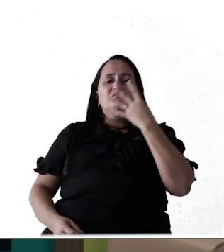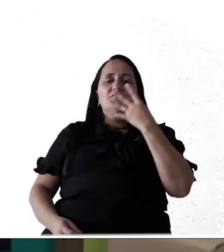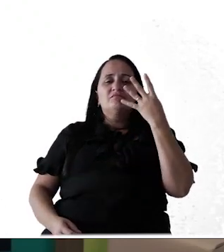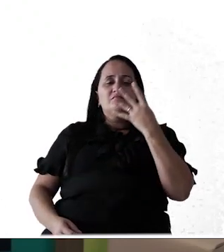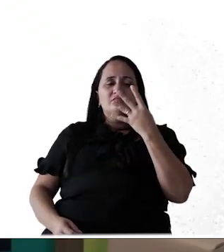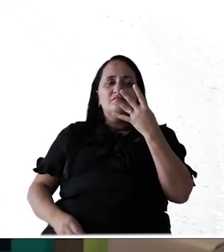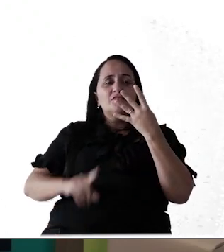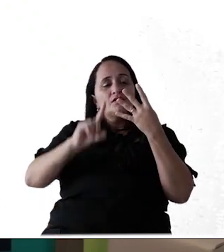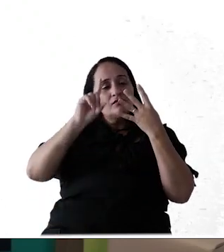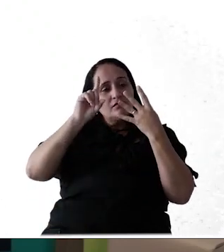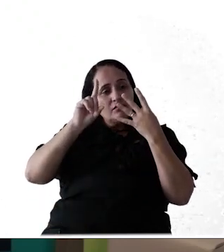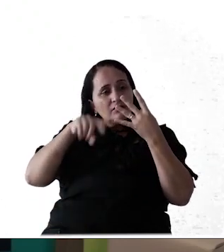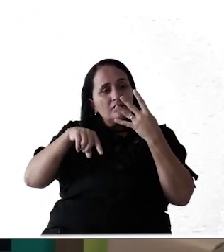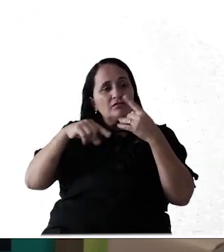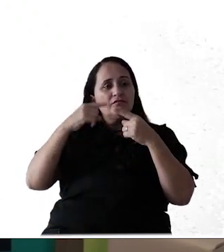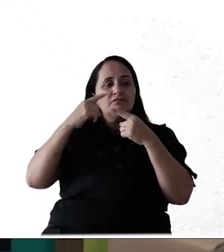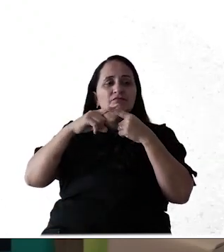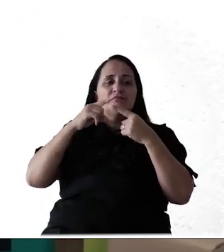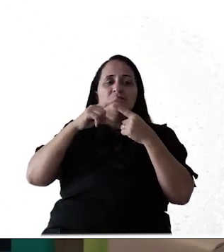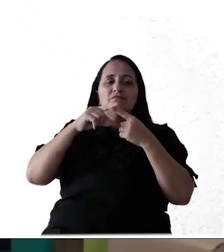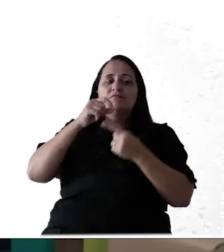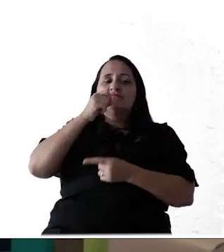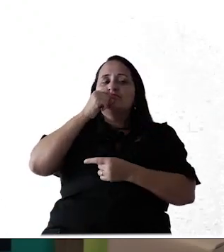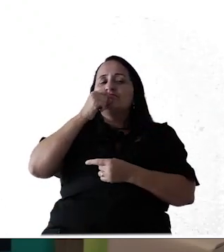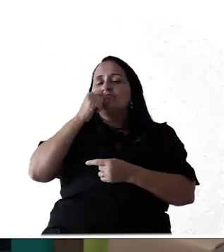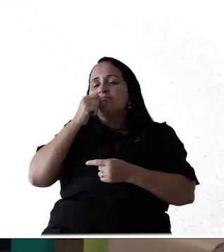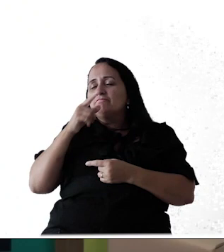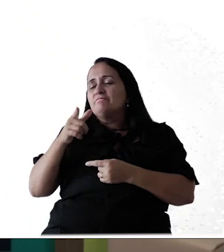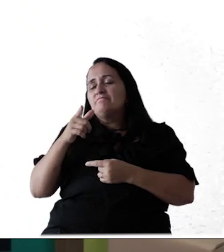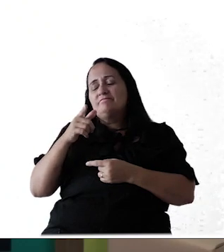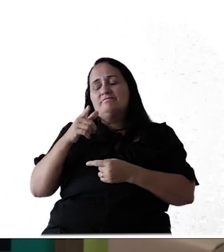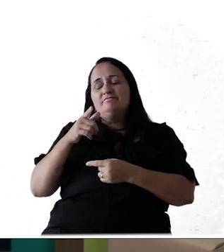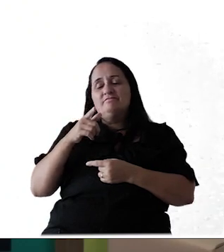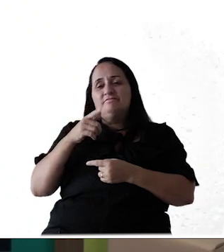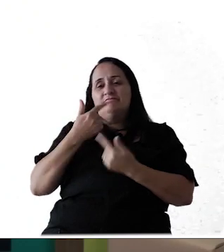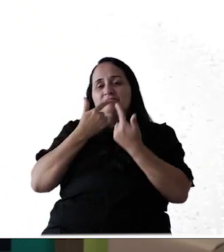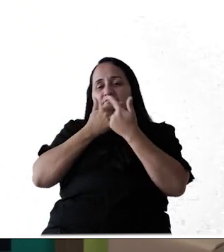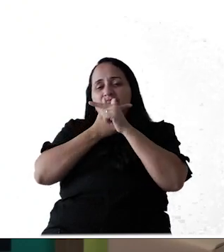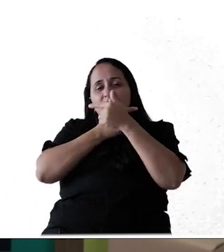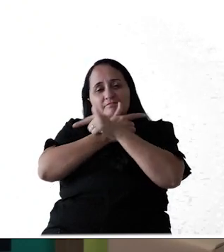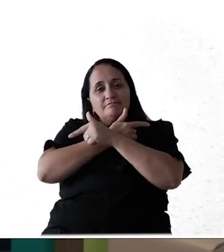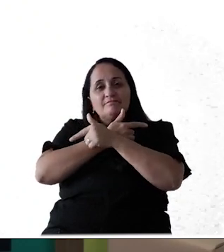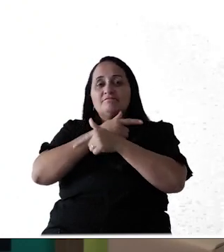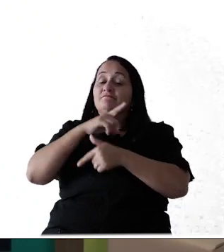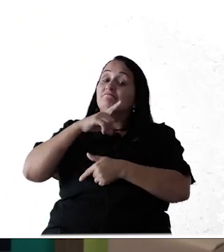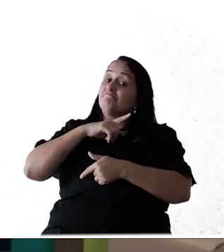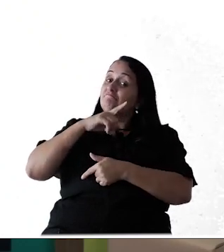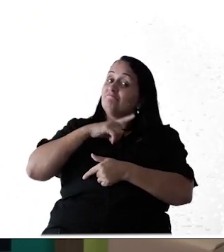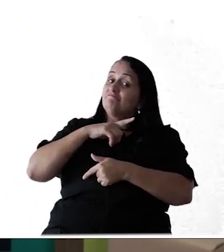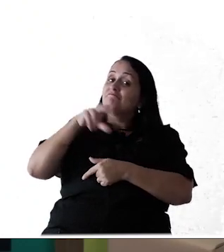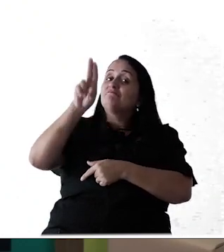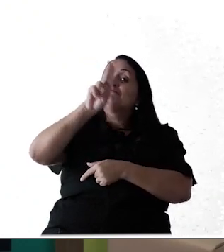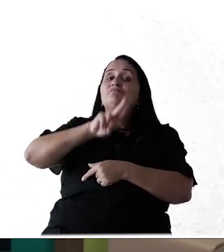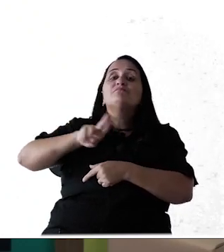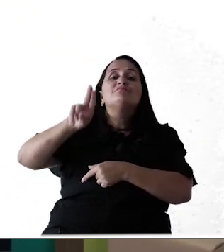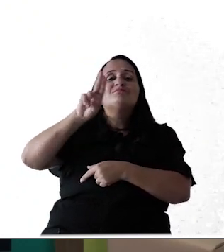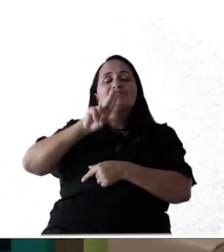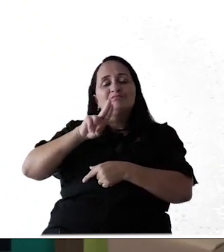a ironia, o humor desse cartunista. Ele utilizou essa expressão regional do